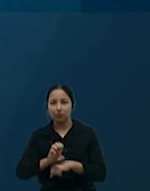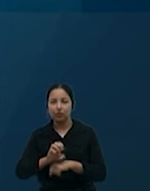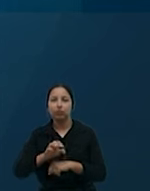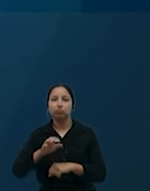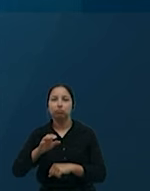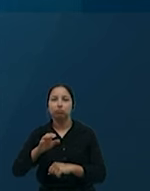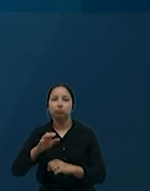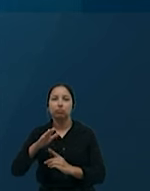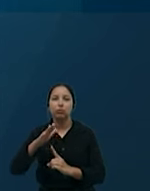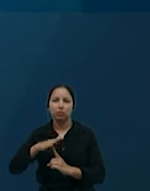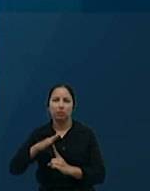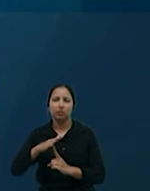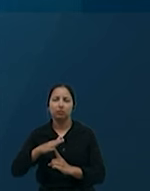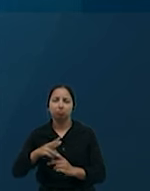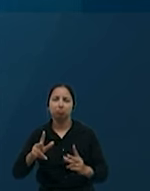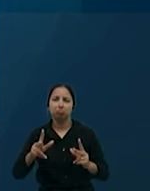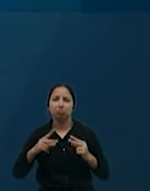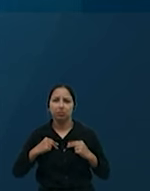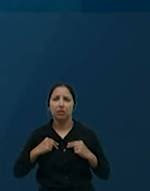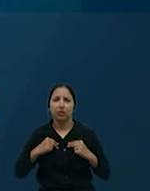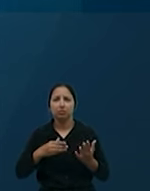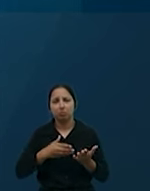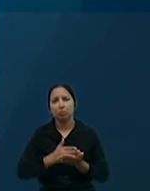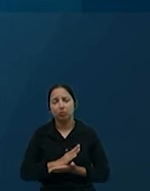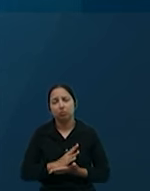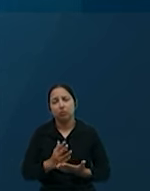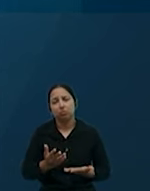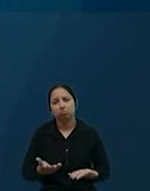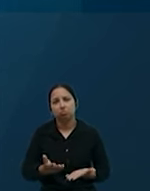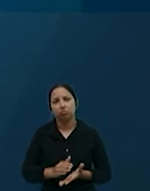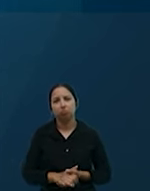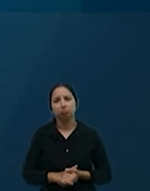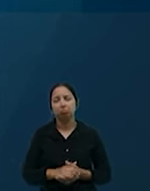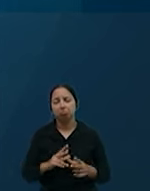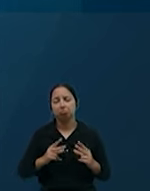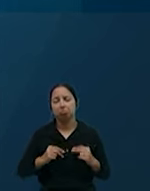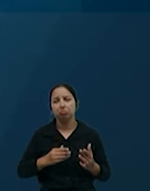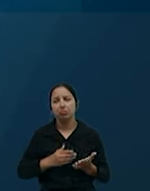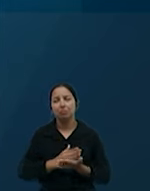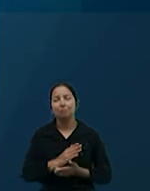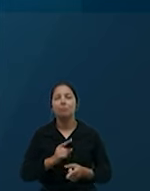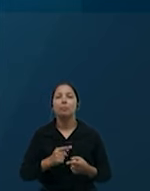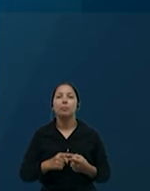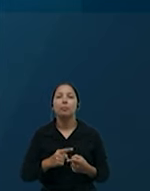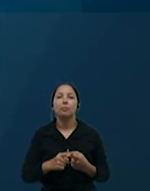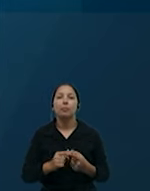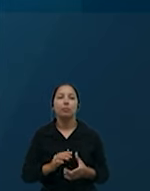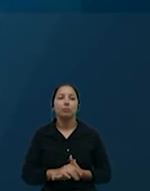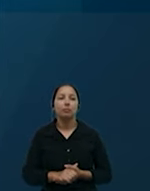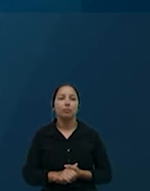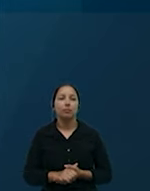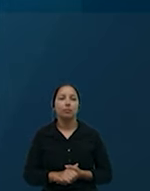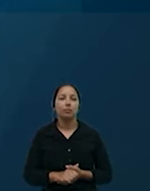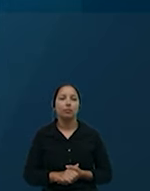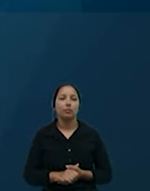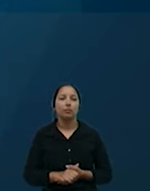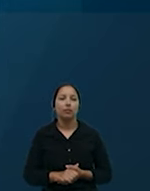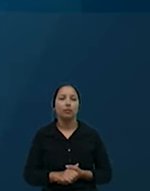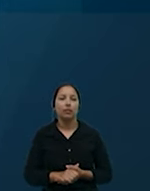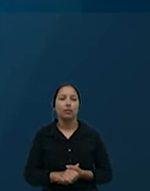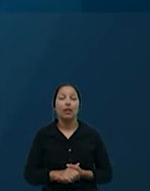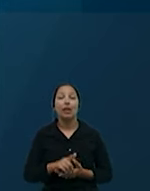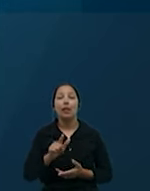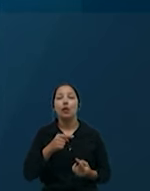merece conhecimento. Mereceria, sim, conhecimento, porque quando ele se insurge contra uma